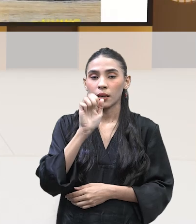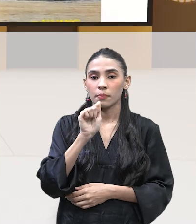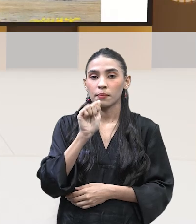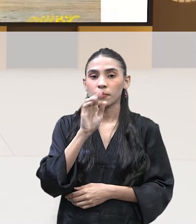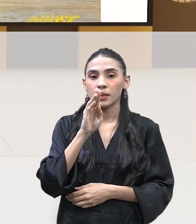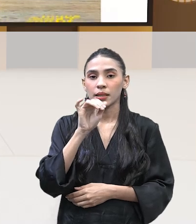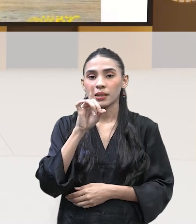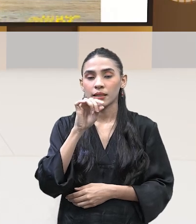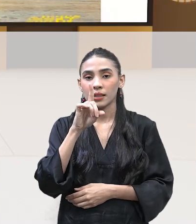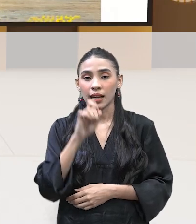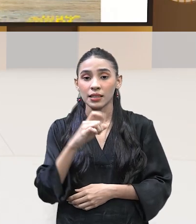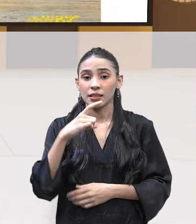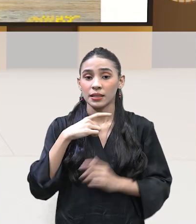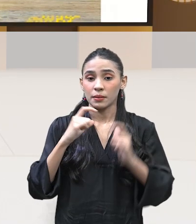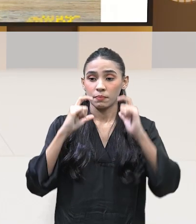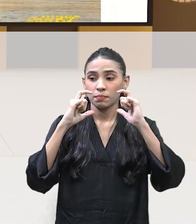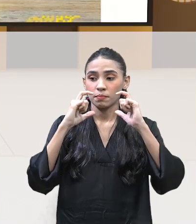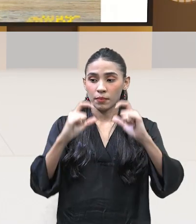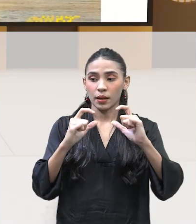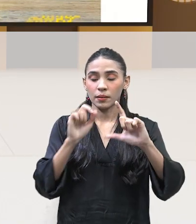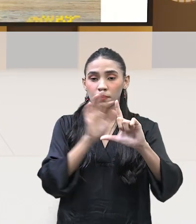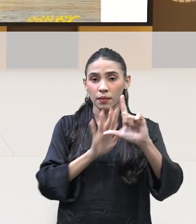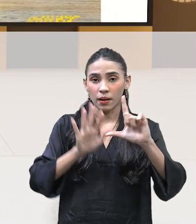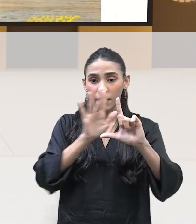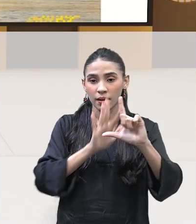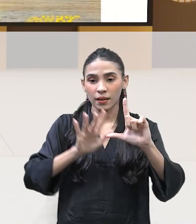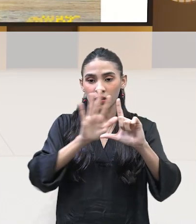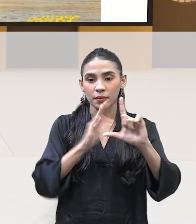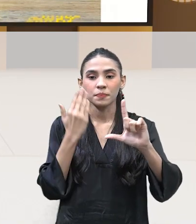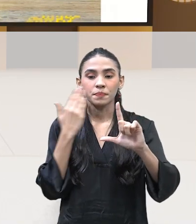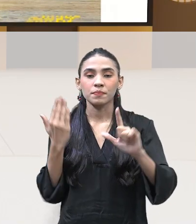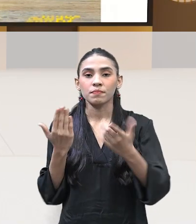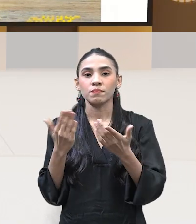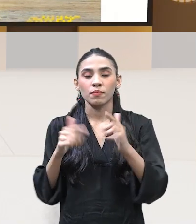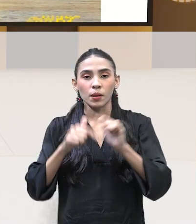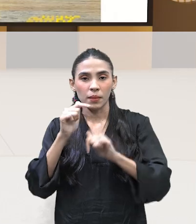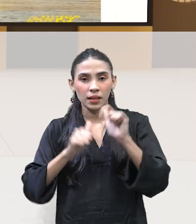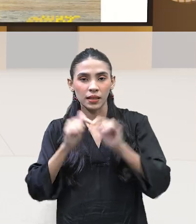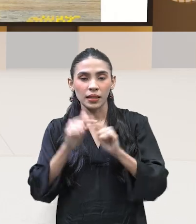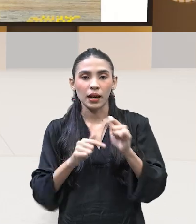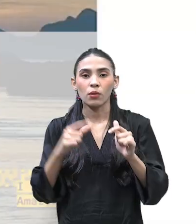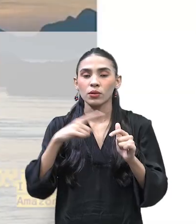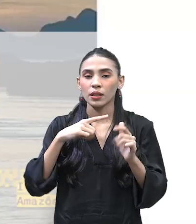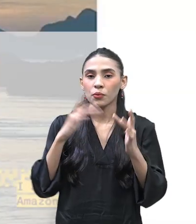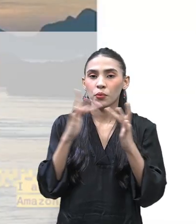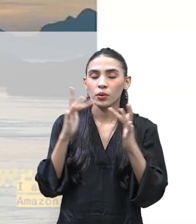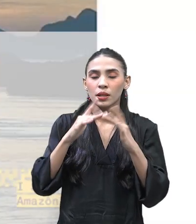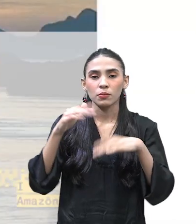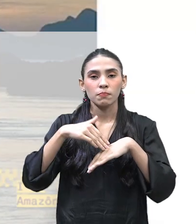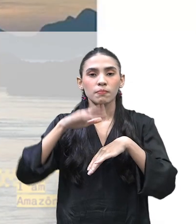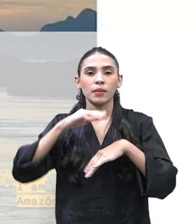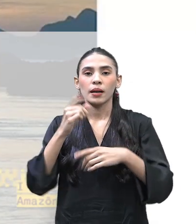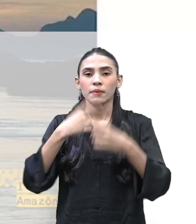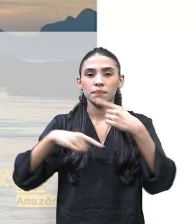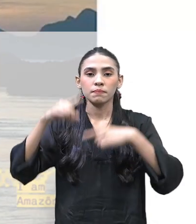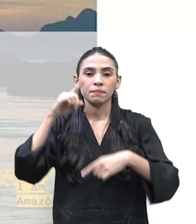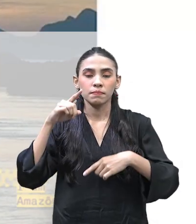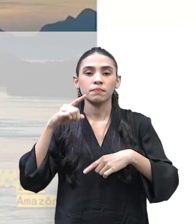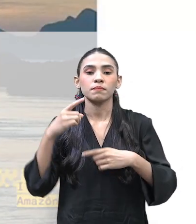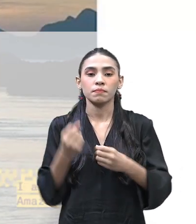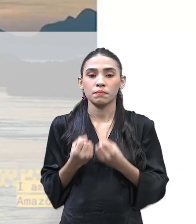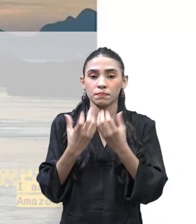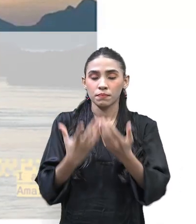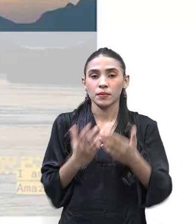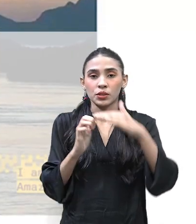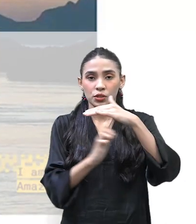QR Code presente no rótulo de alguns dos nossos produtos que tem acesso a uma das mais inovadoras e incríveis redes de fomento